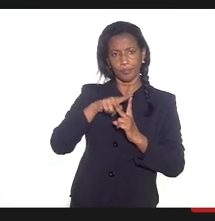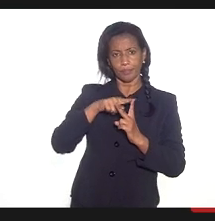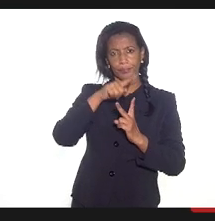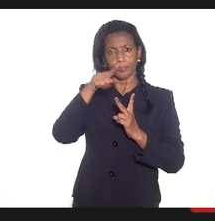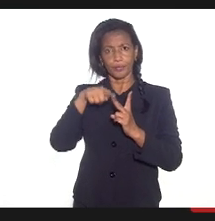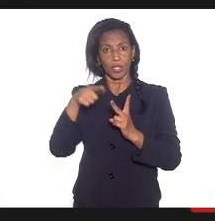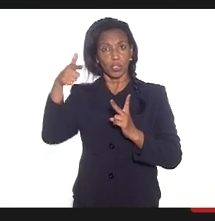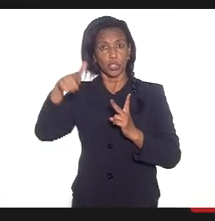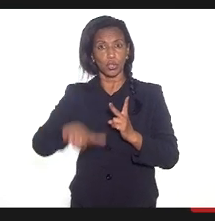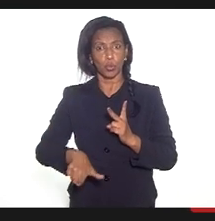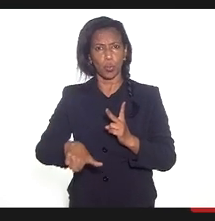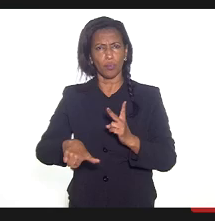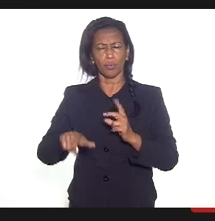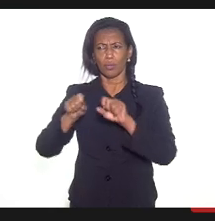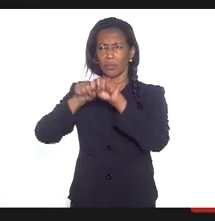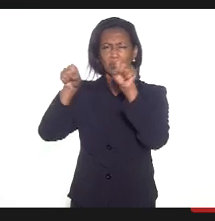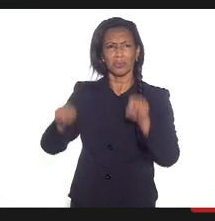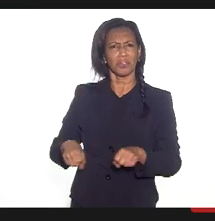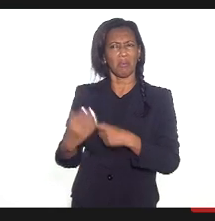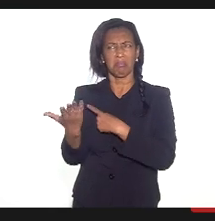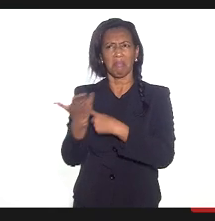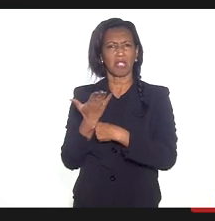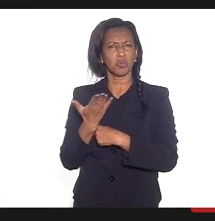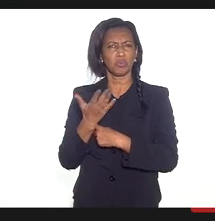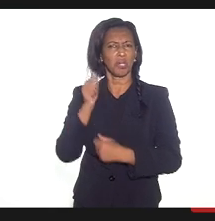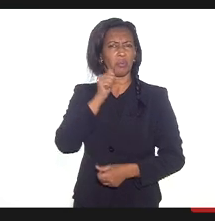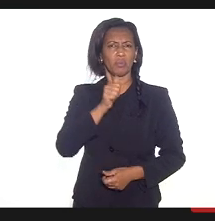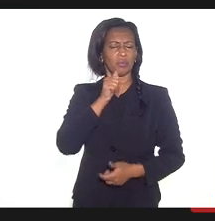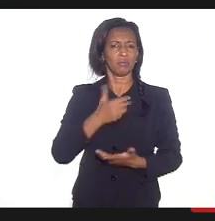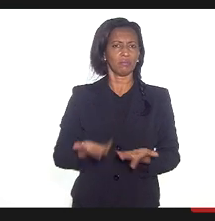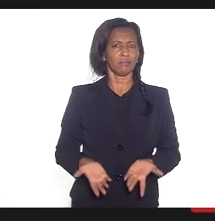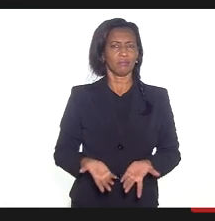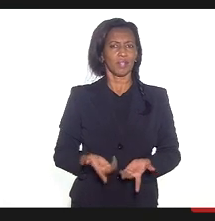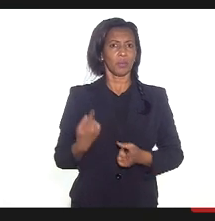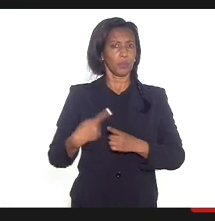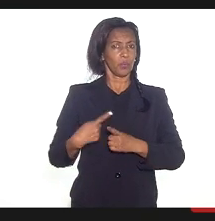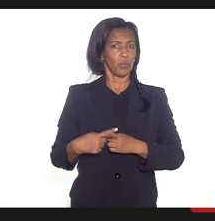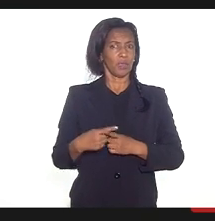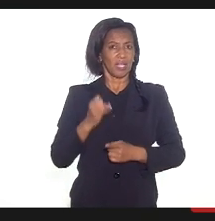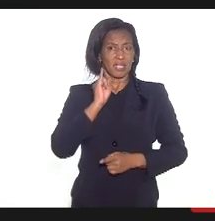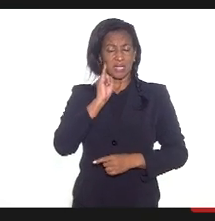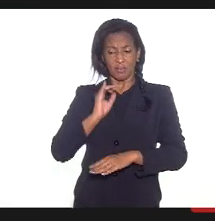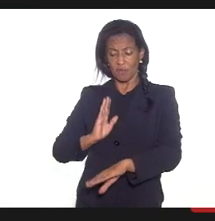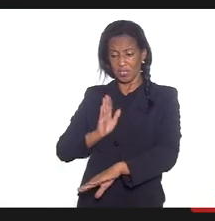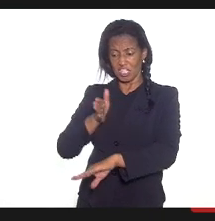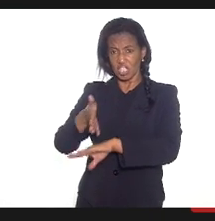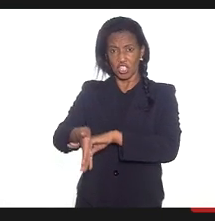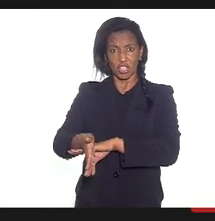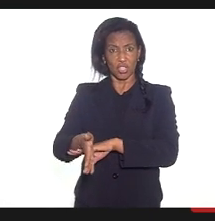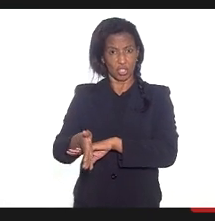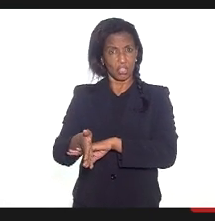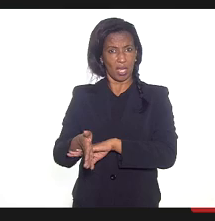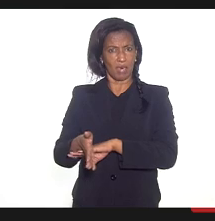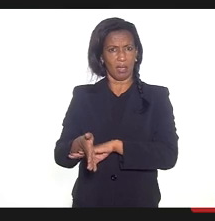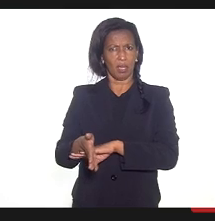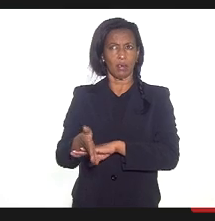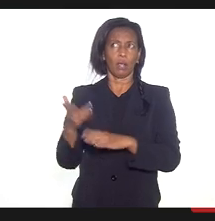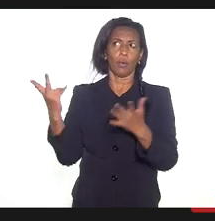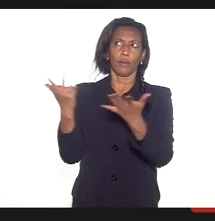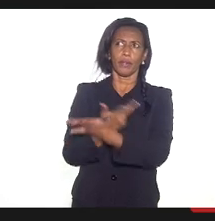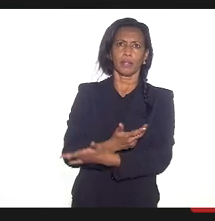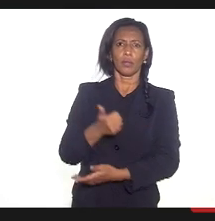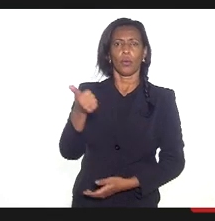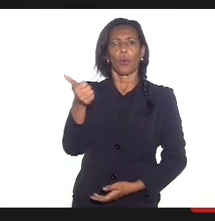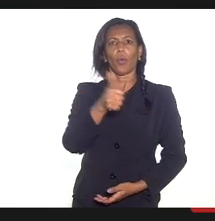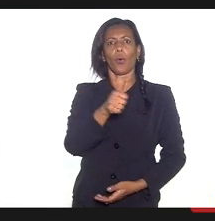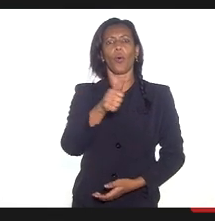negligência. O sistema não funciona a favor da mulher, né? Porque se a gente chega nessa... Tudo foi há 11 anos atrás,